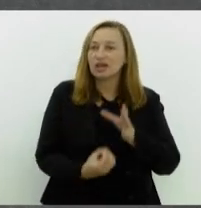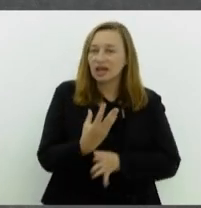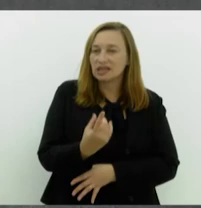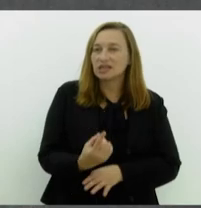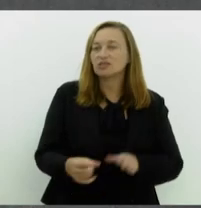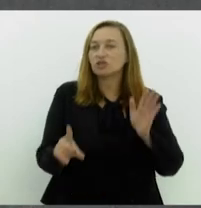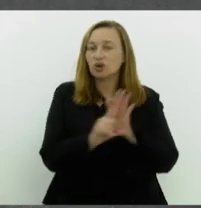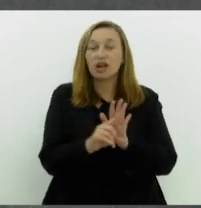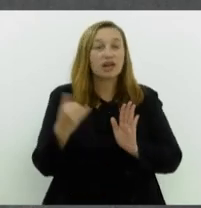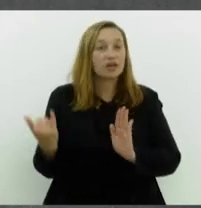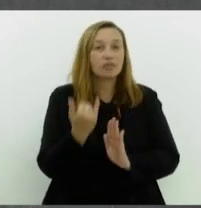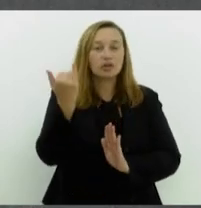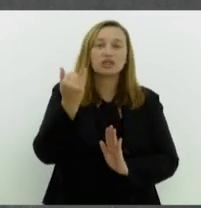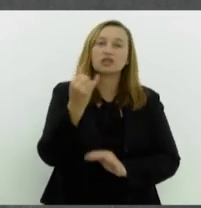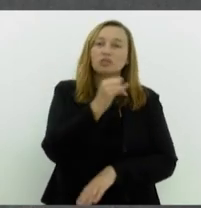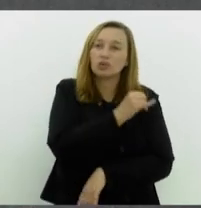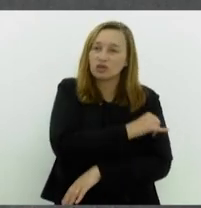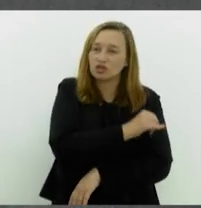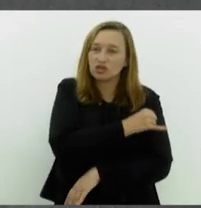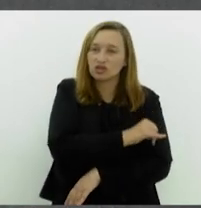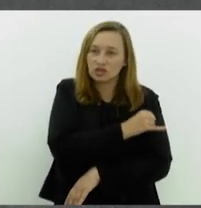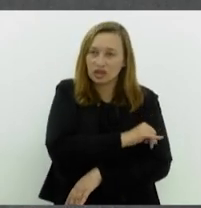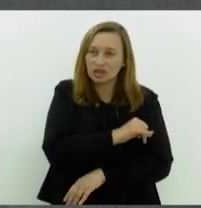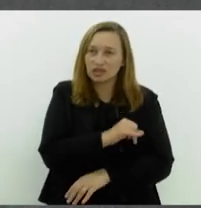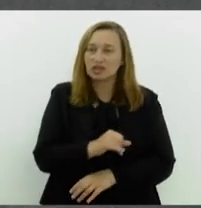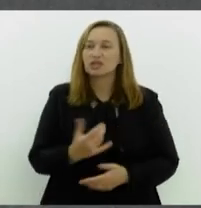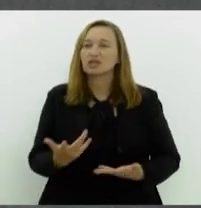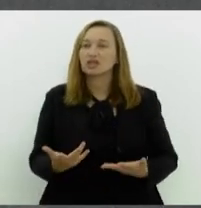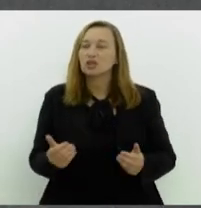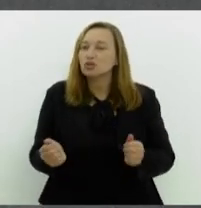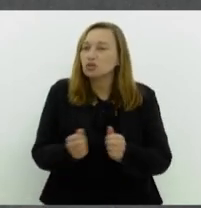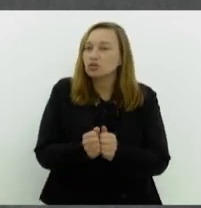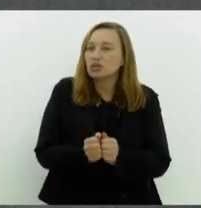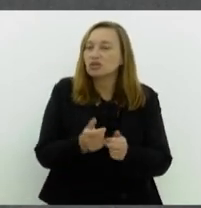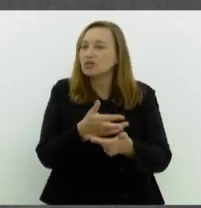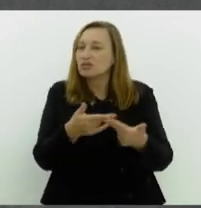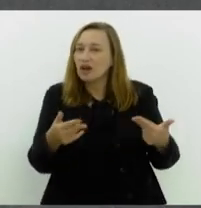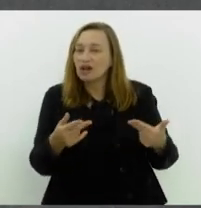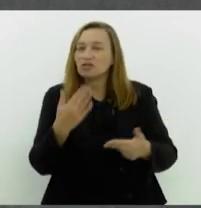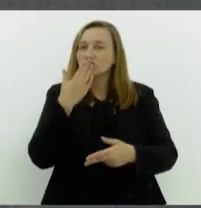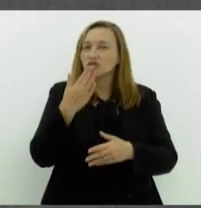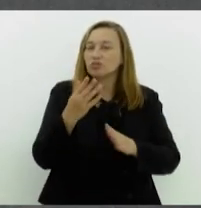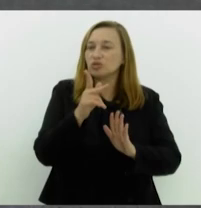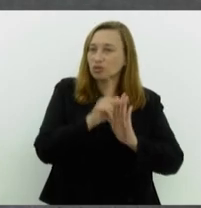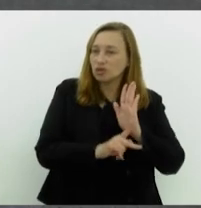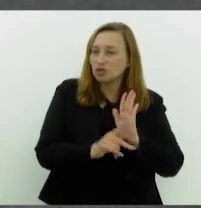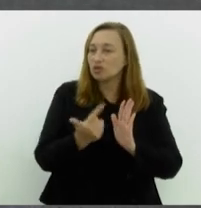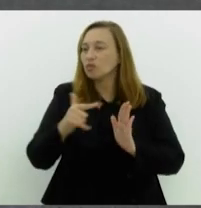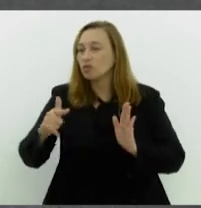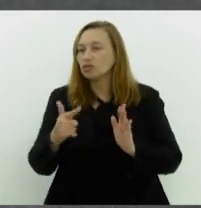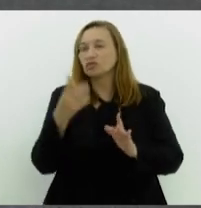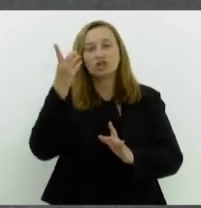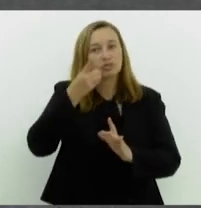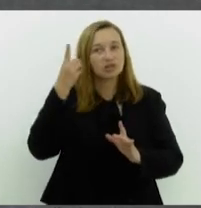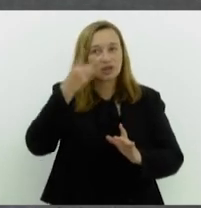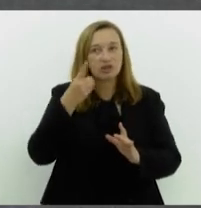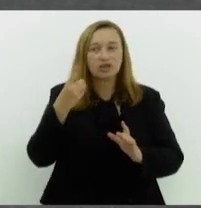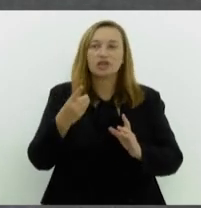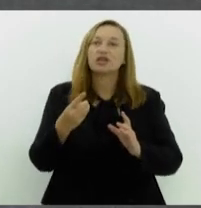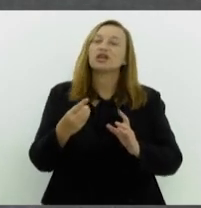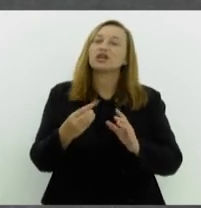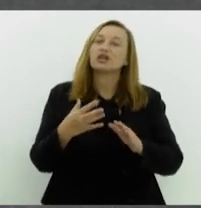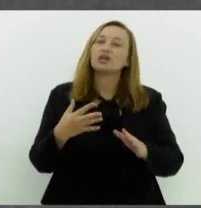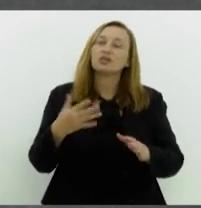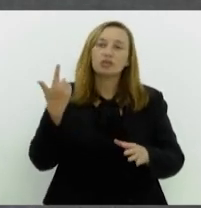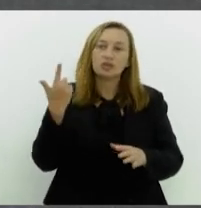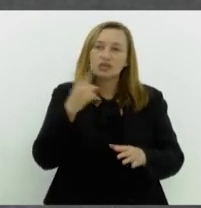lei importante para o Rio de Janeiro, desprovido de vaidade, juntando o projeto com os outros colegas deputados e chegar a uma legislação importante no